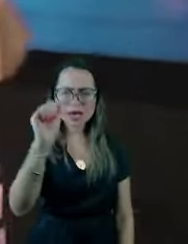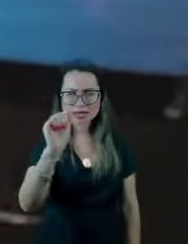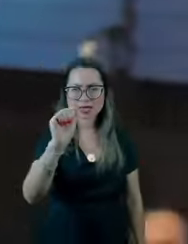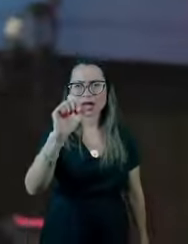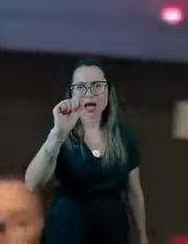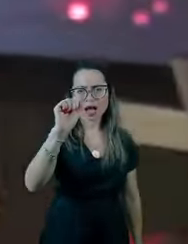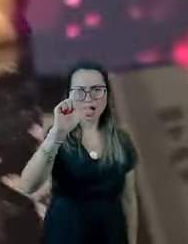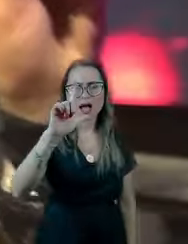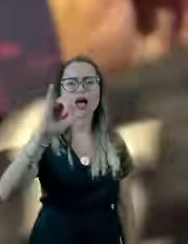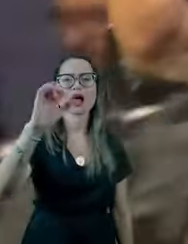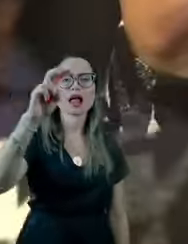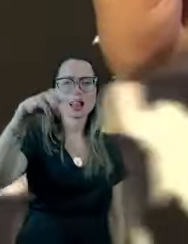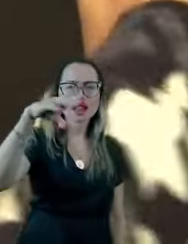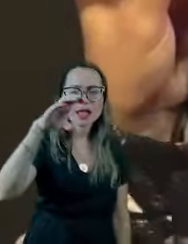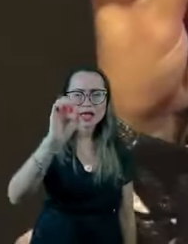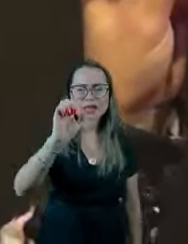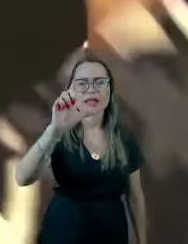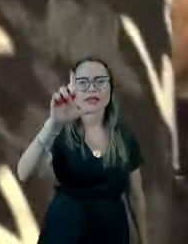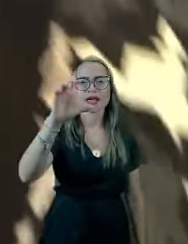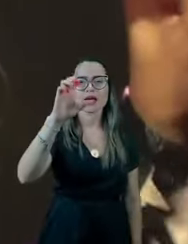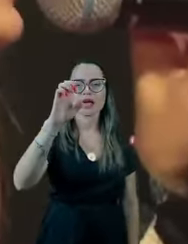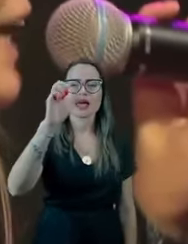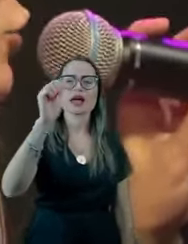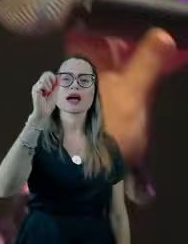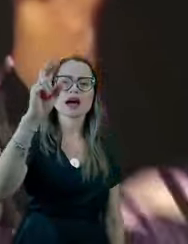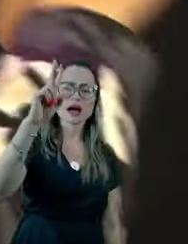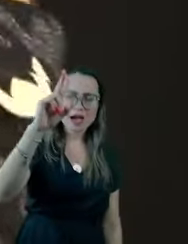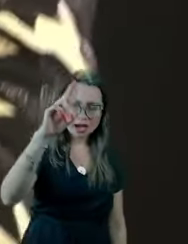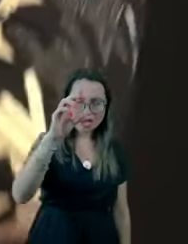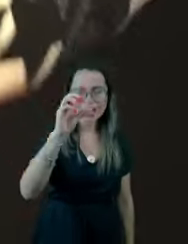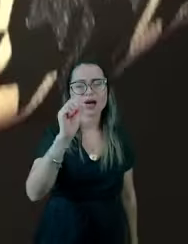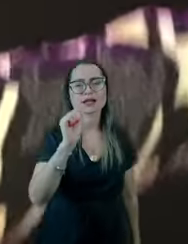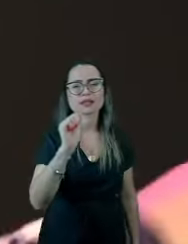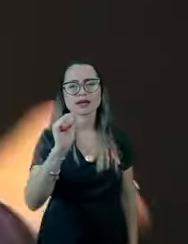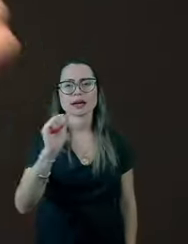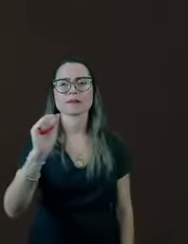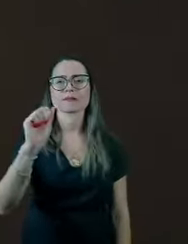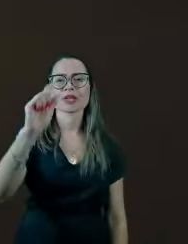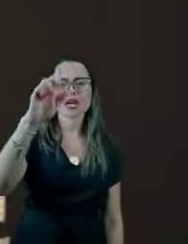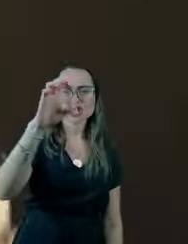Aline, Leandra, meninas, Deus está levantando vocês. G,